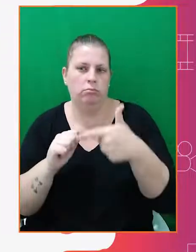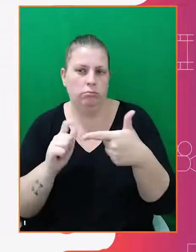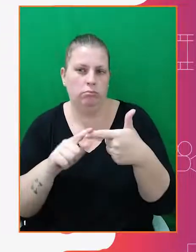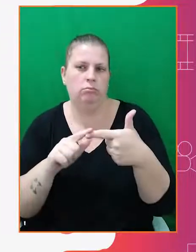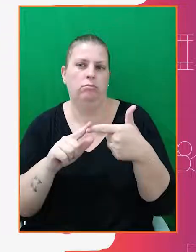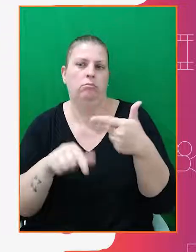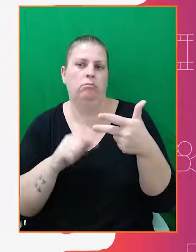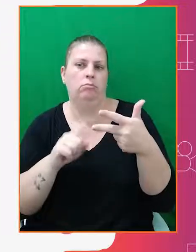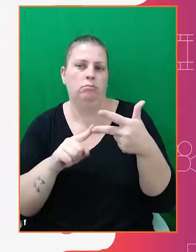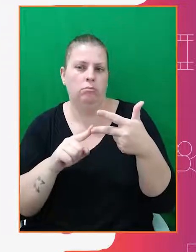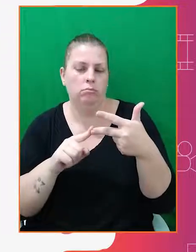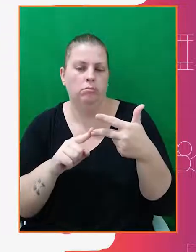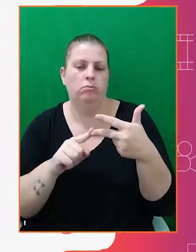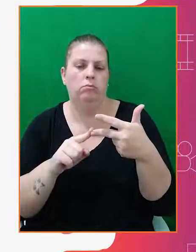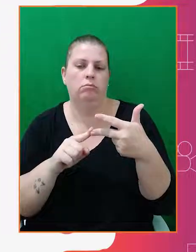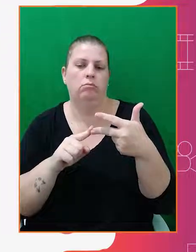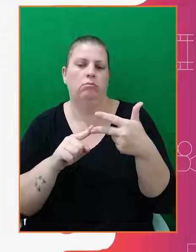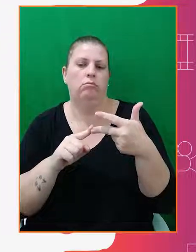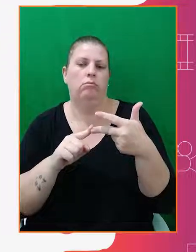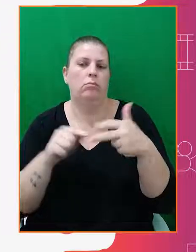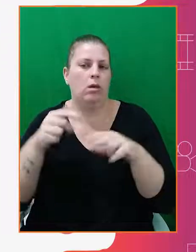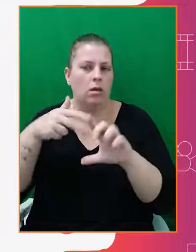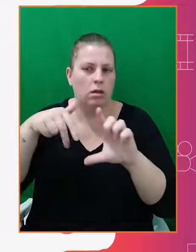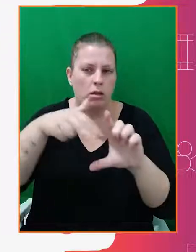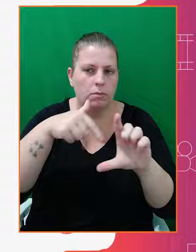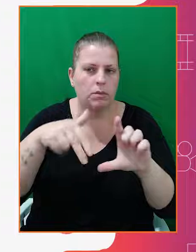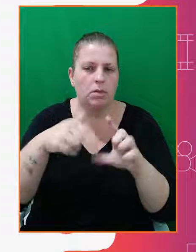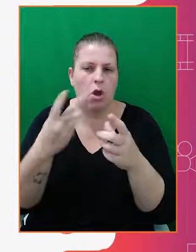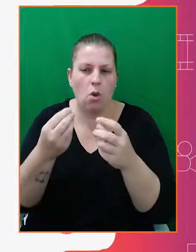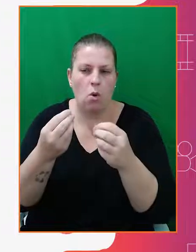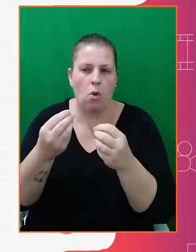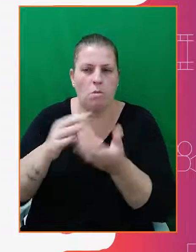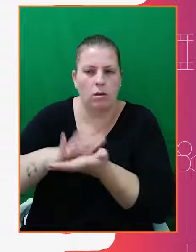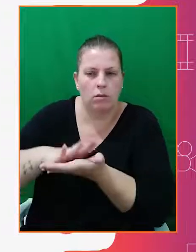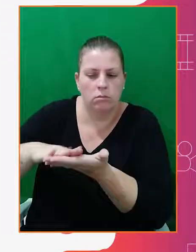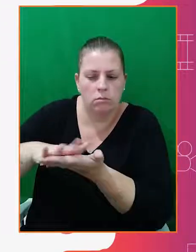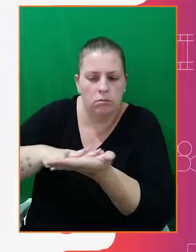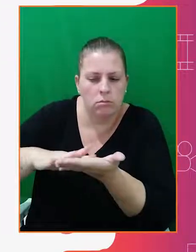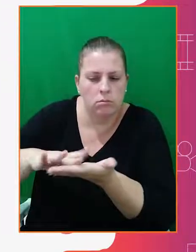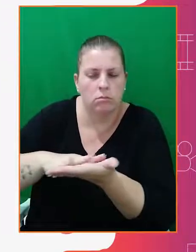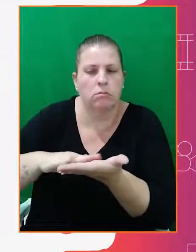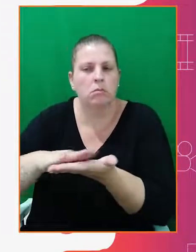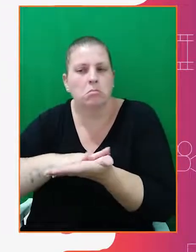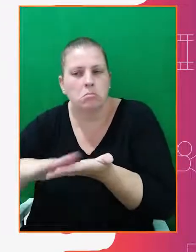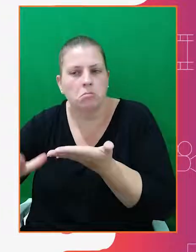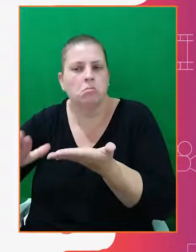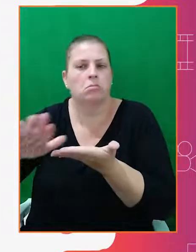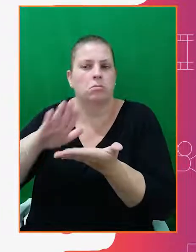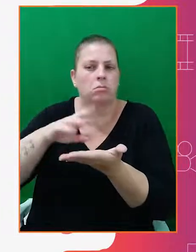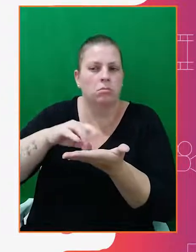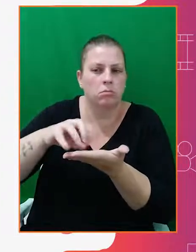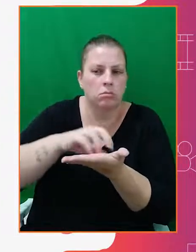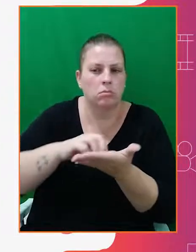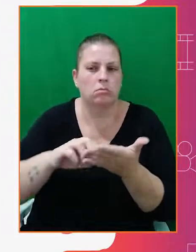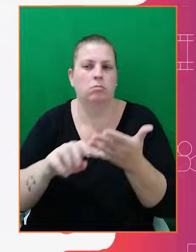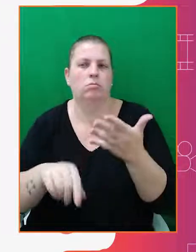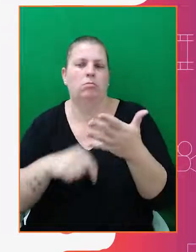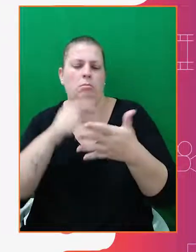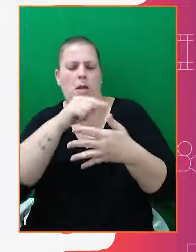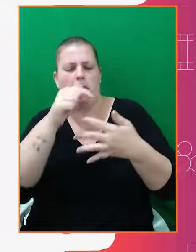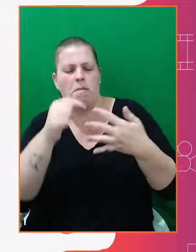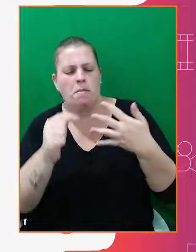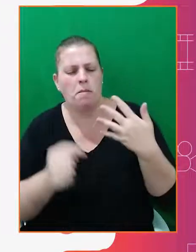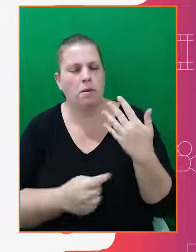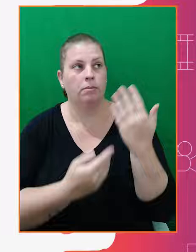rigging, previs, a própria animação, a texturização, iluminação, o render. São